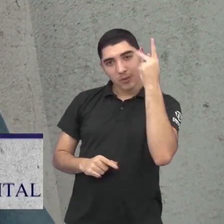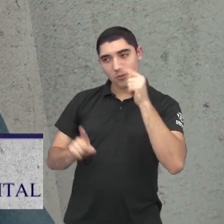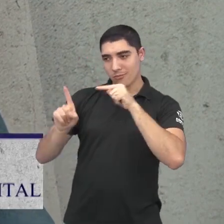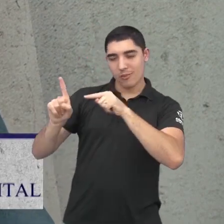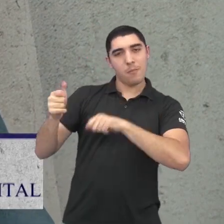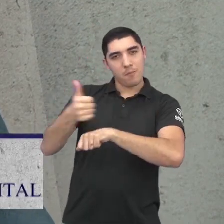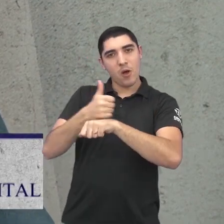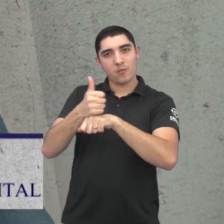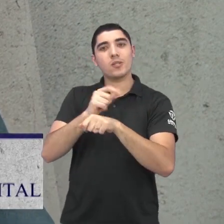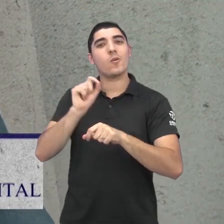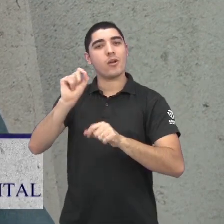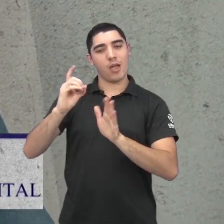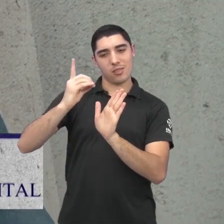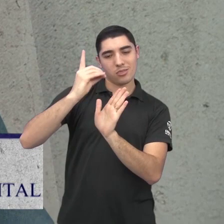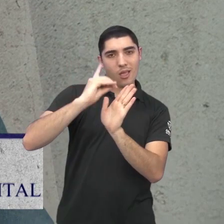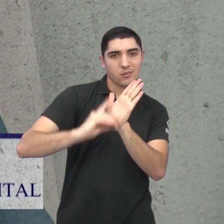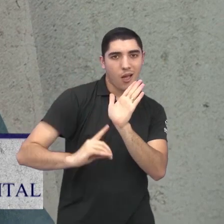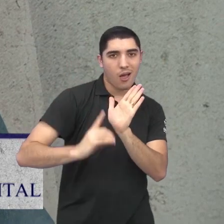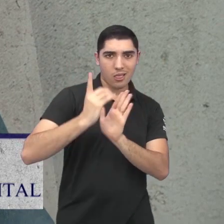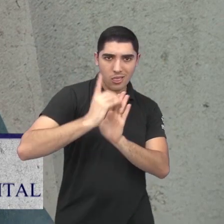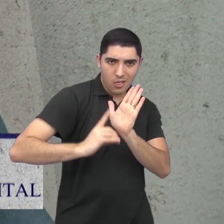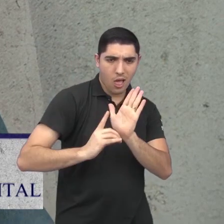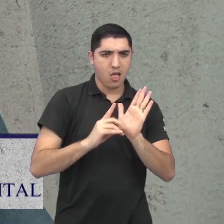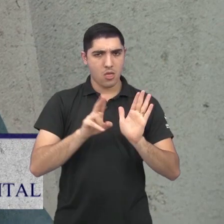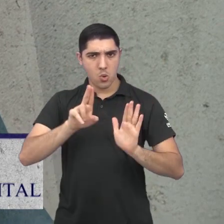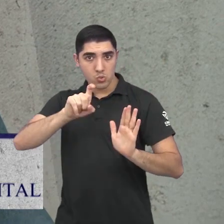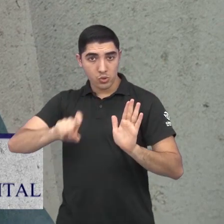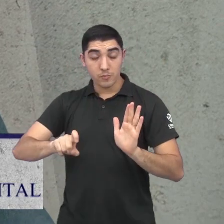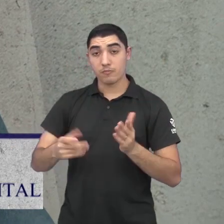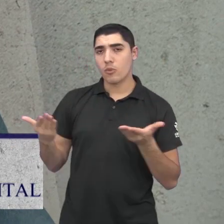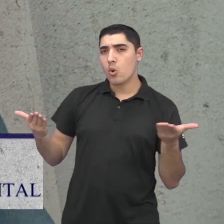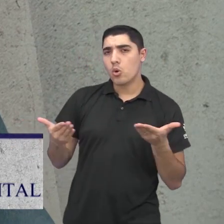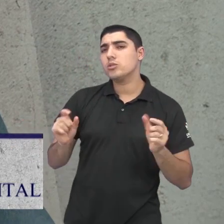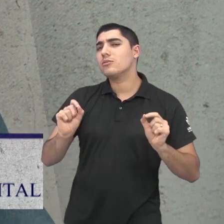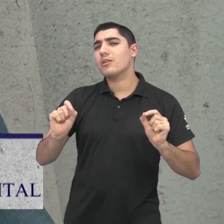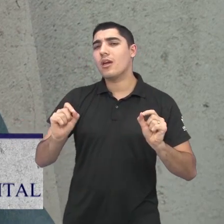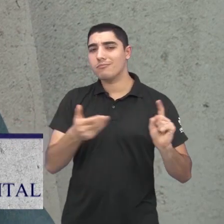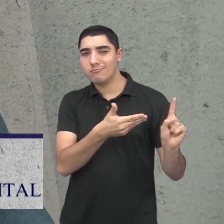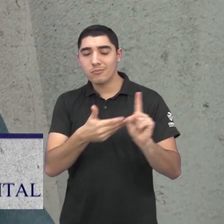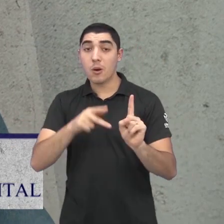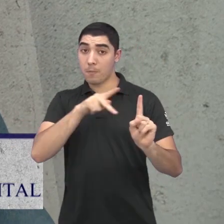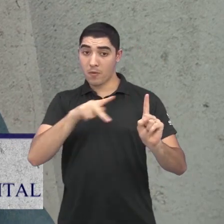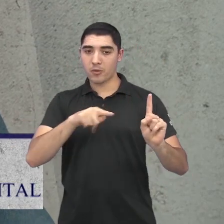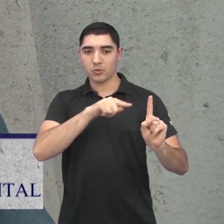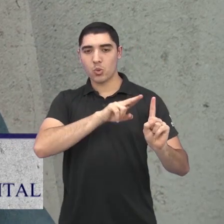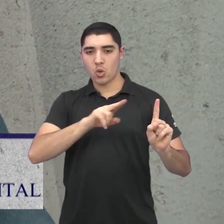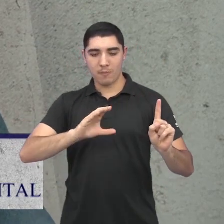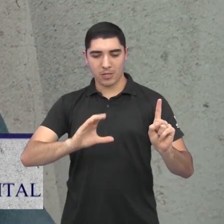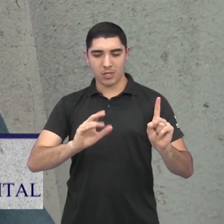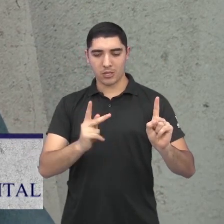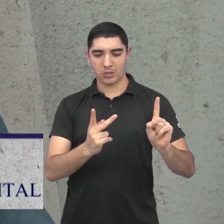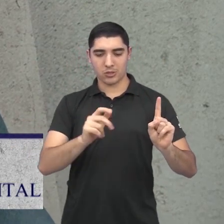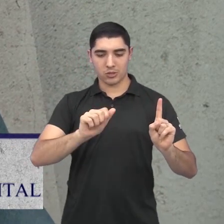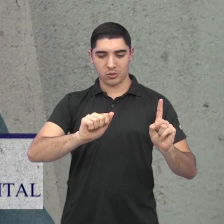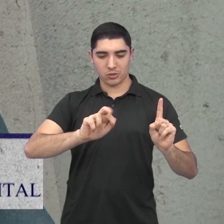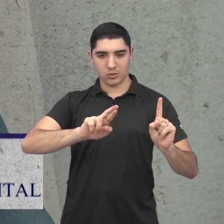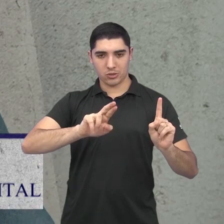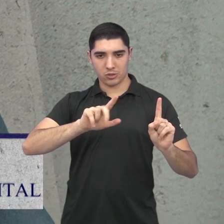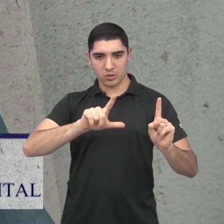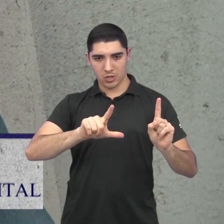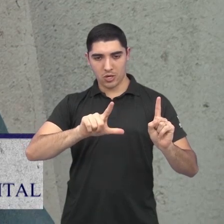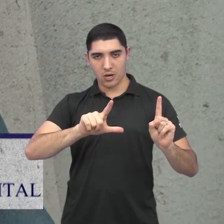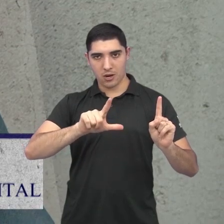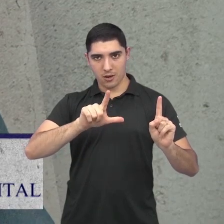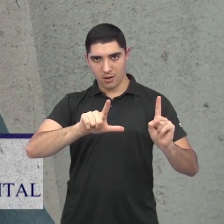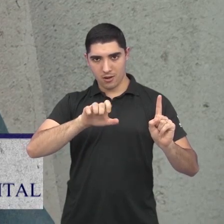E quem vai nos ajudar a entender essa profissão é o professor Charlie Luz, que é professor de UX Writing e também de